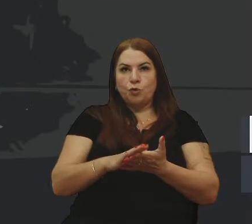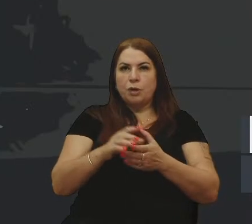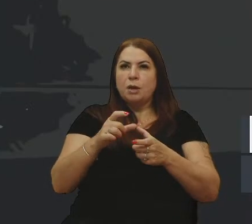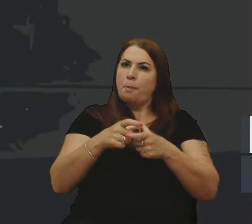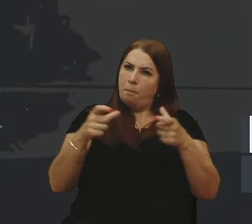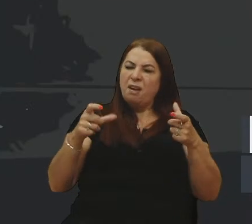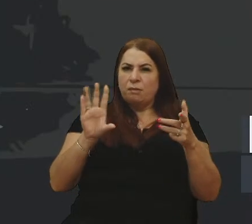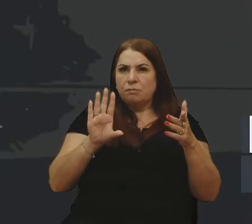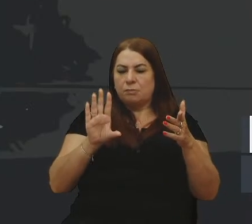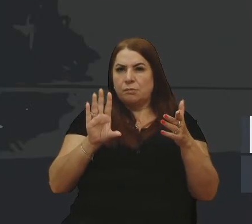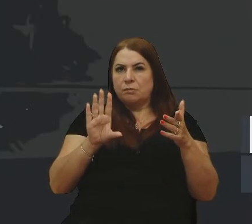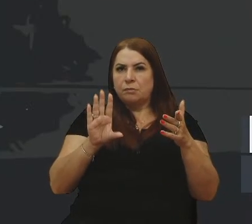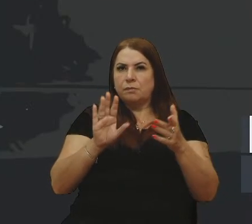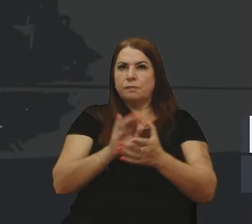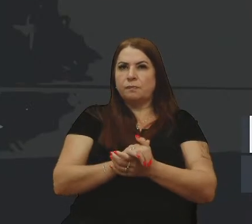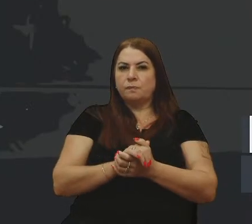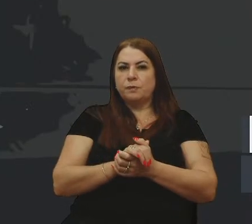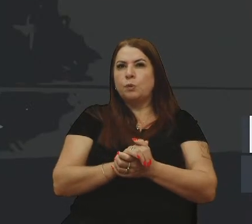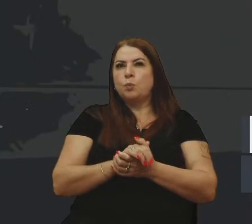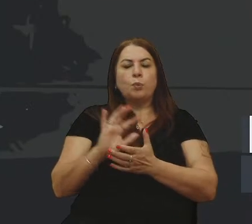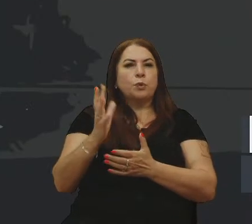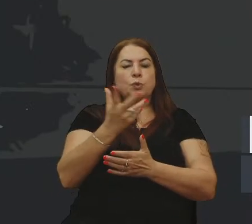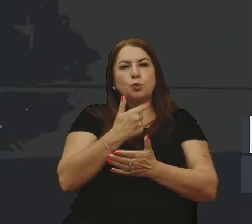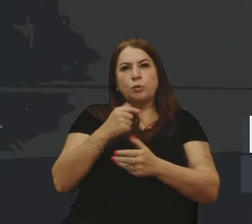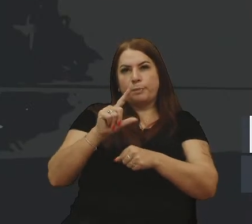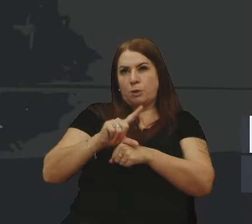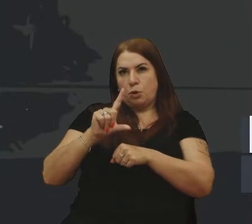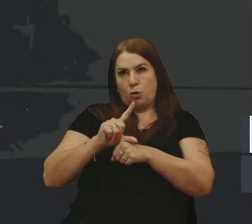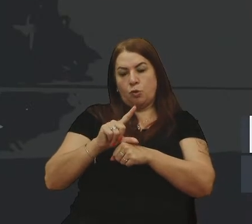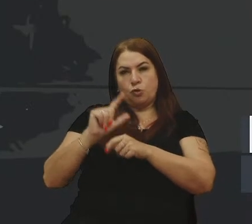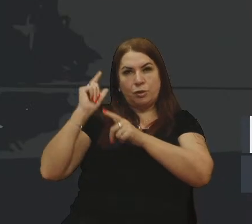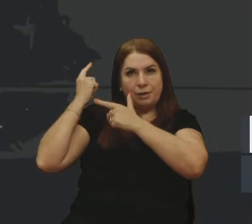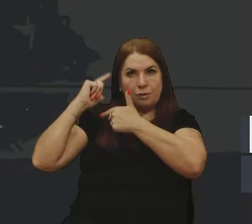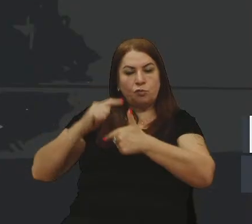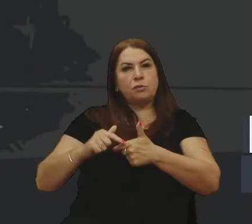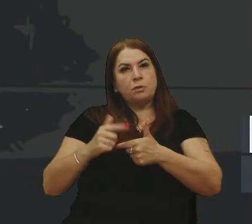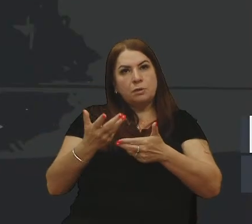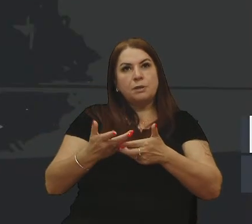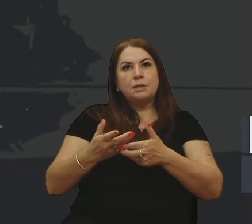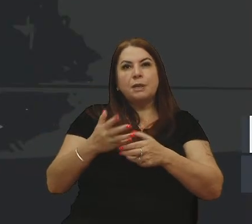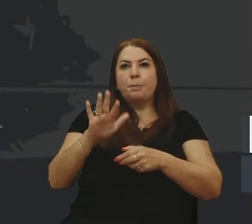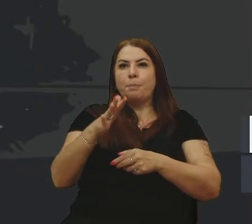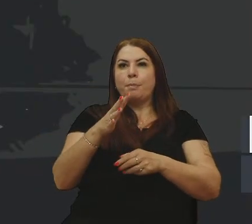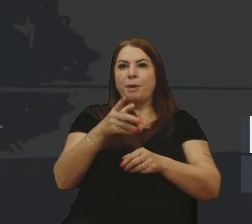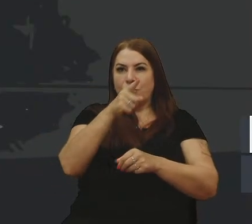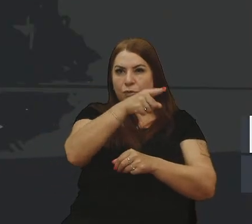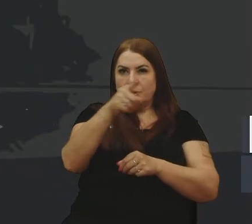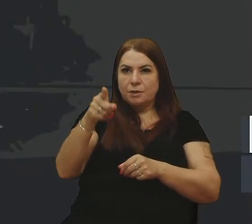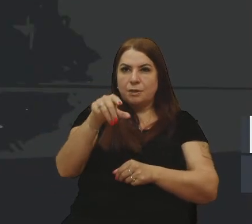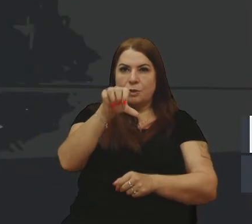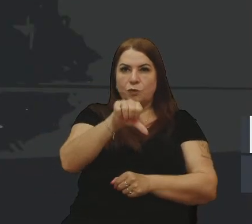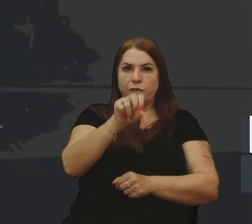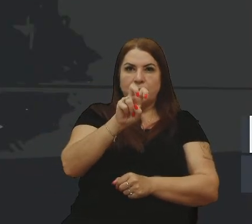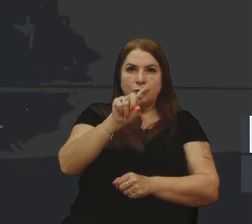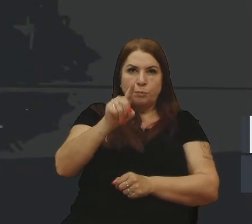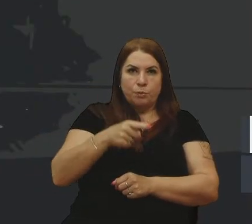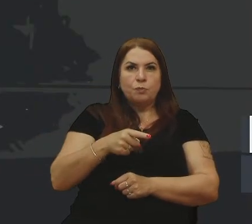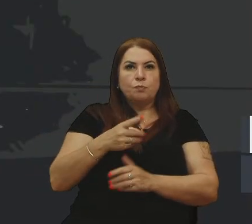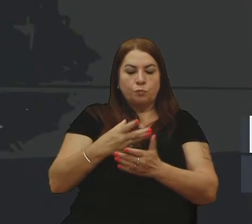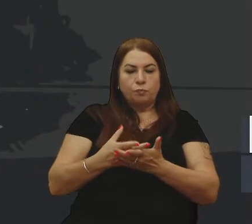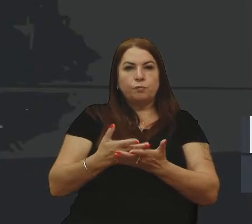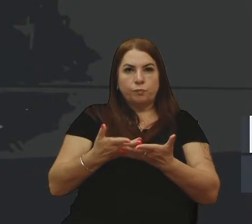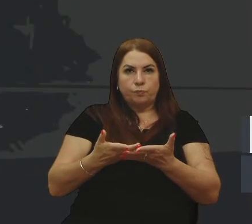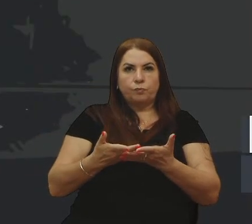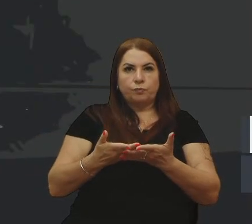maioria, vamos lá, praticamente todas as minhas lojas são a tradicional e meu faturamento médio é exatamente esse aí, 95 mil. Tá?